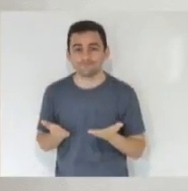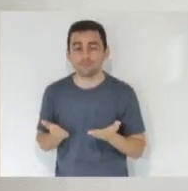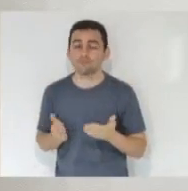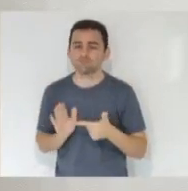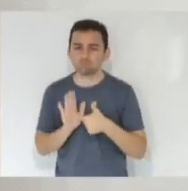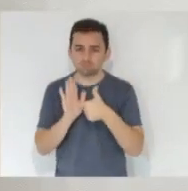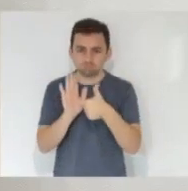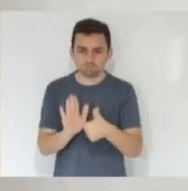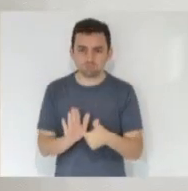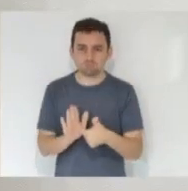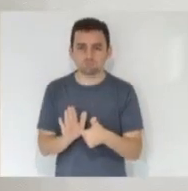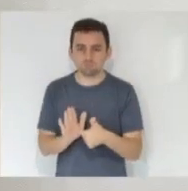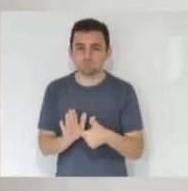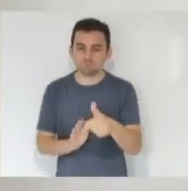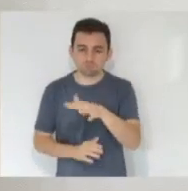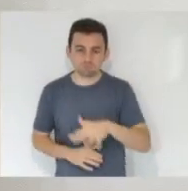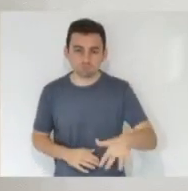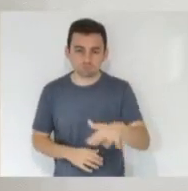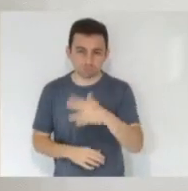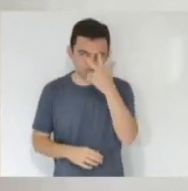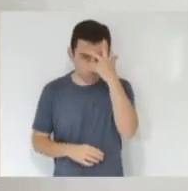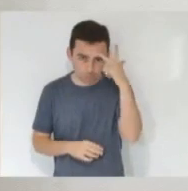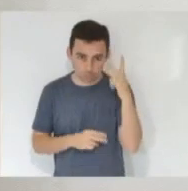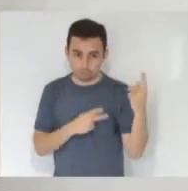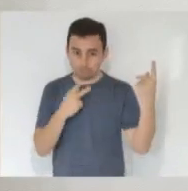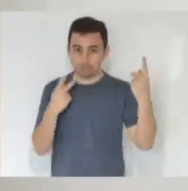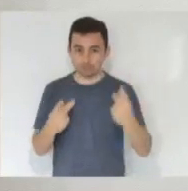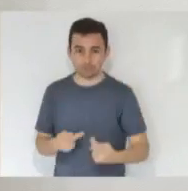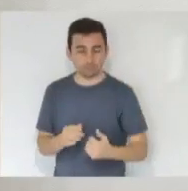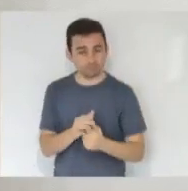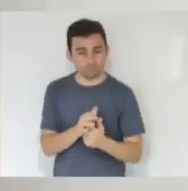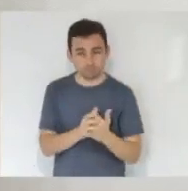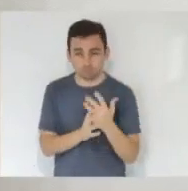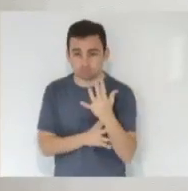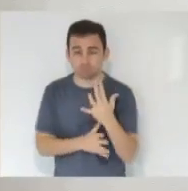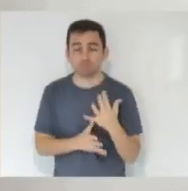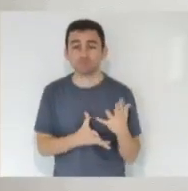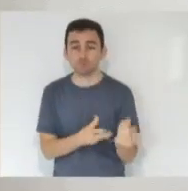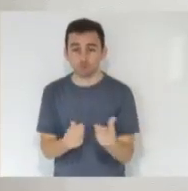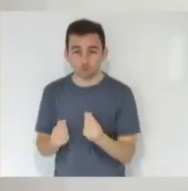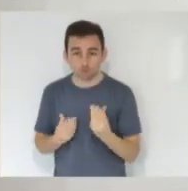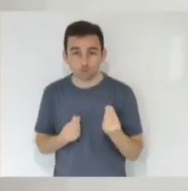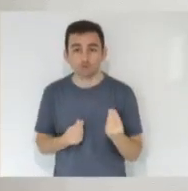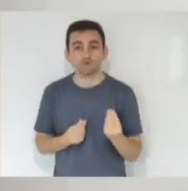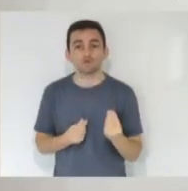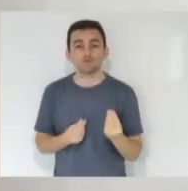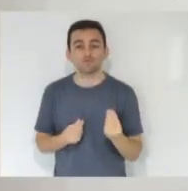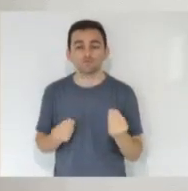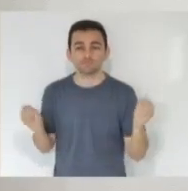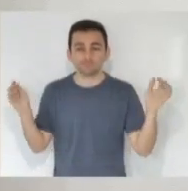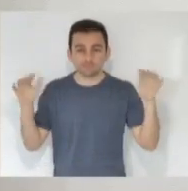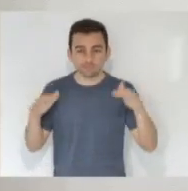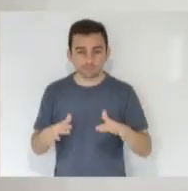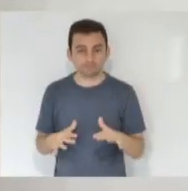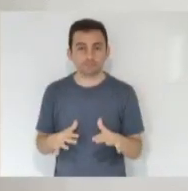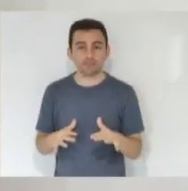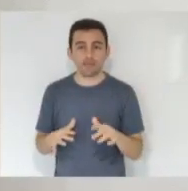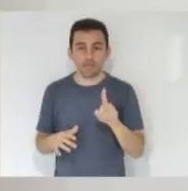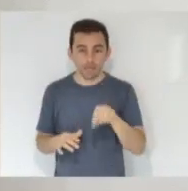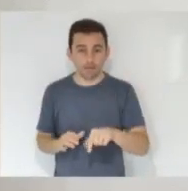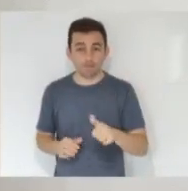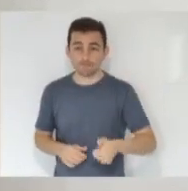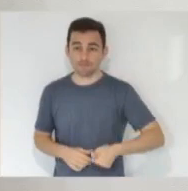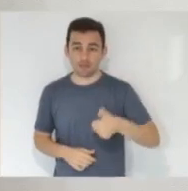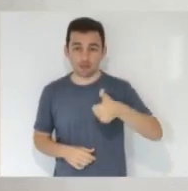apresenta para todos os visitantes, para todos os milhares de pessoas que Uruçanga passarão, ele apresenta o melhor